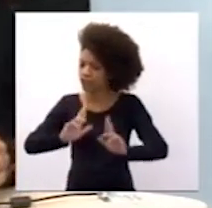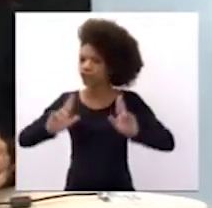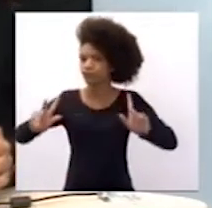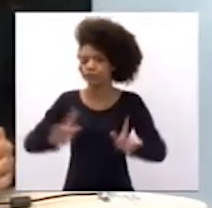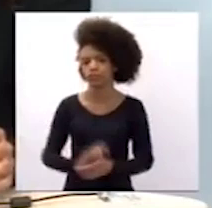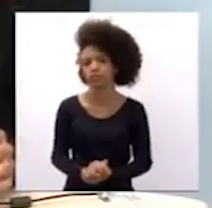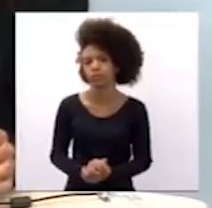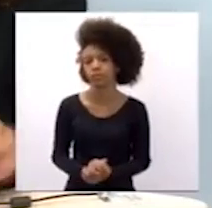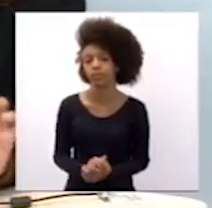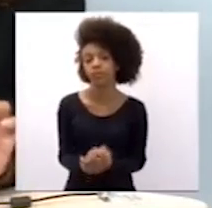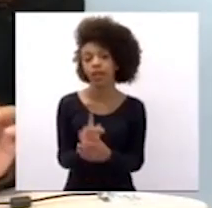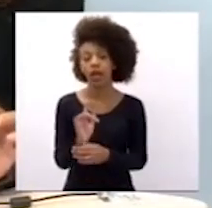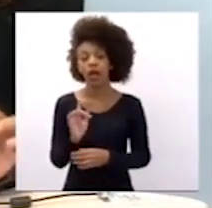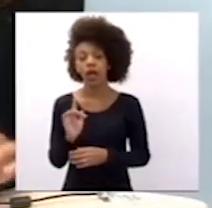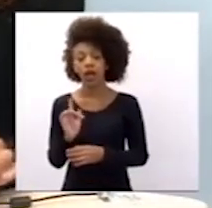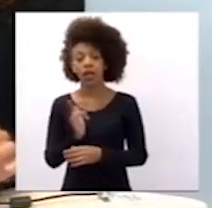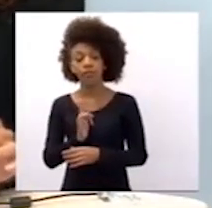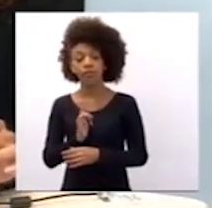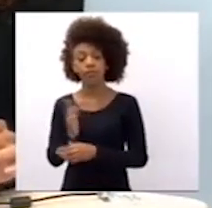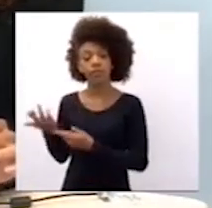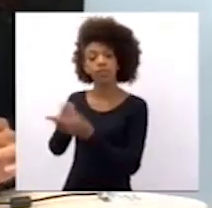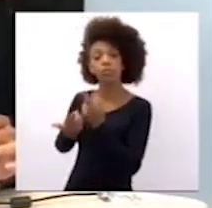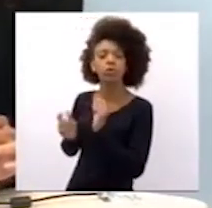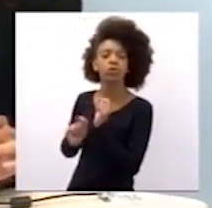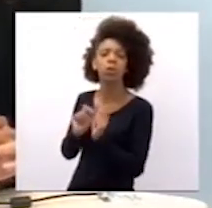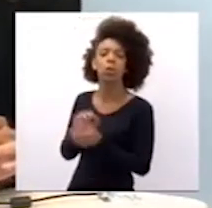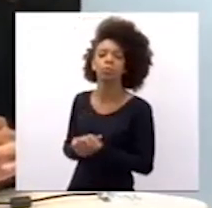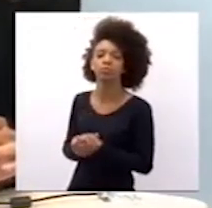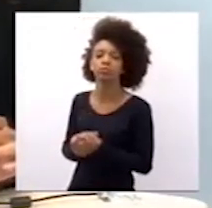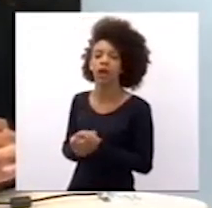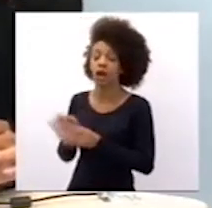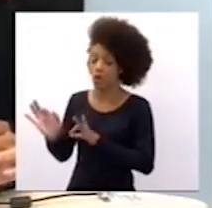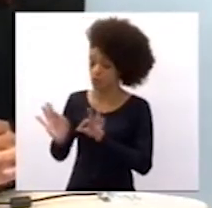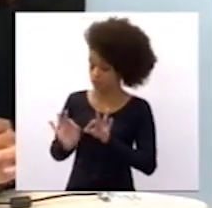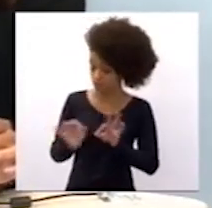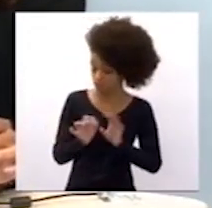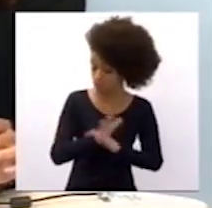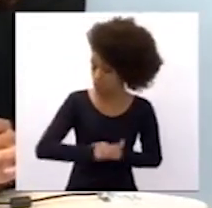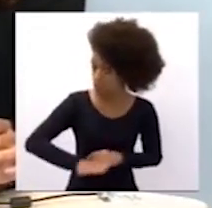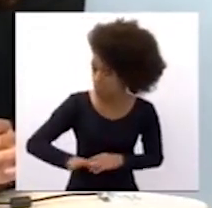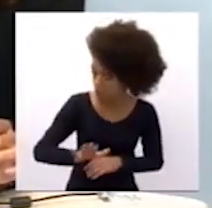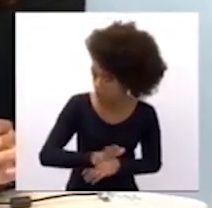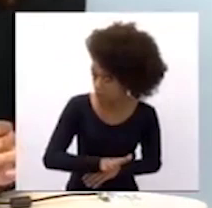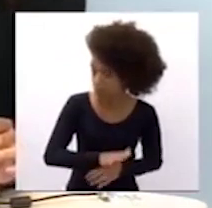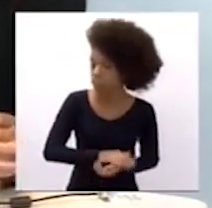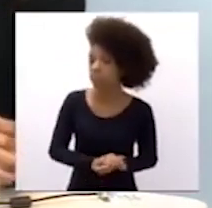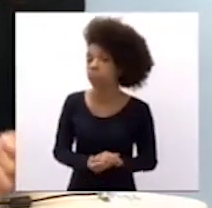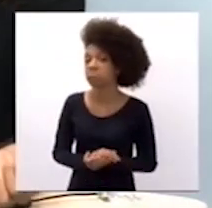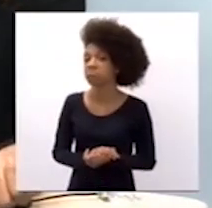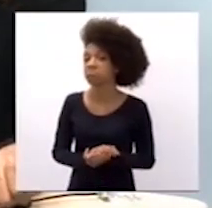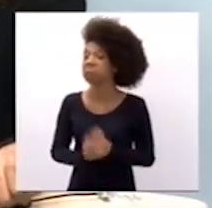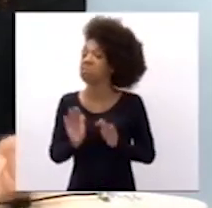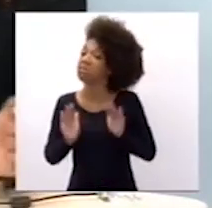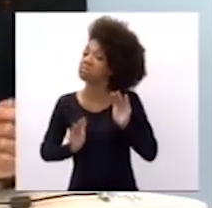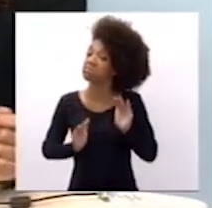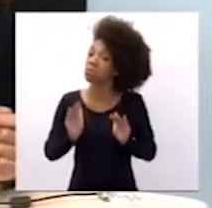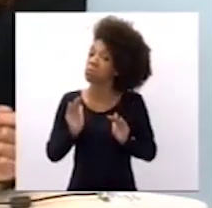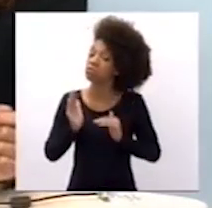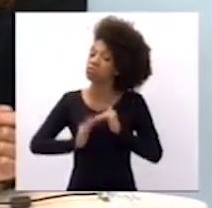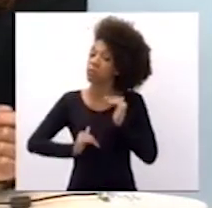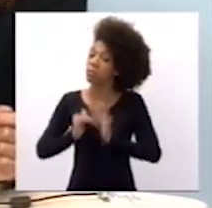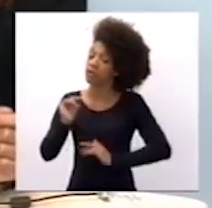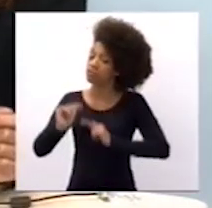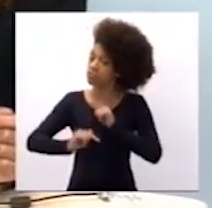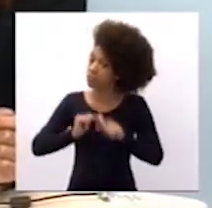Nós tivemos aqui no nosso chat respostas como: a organização do espaço, depende da habilidade